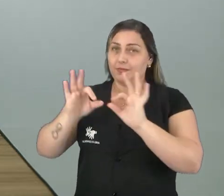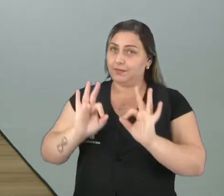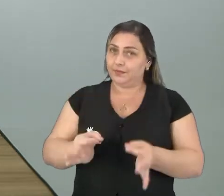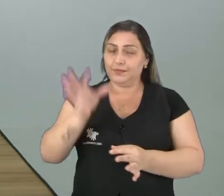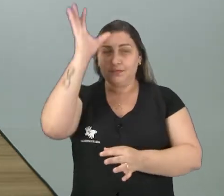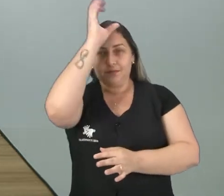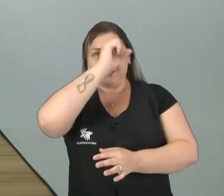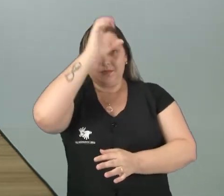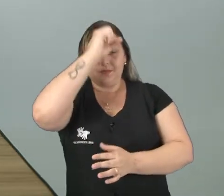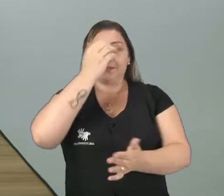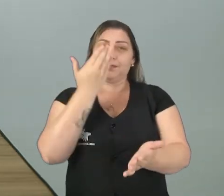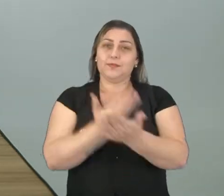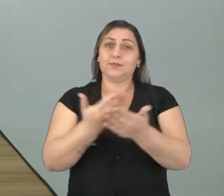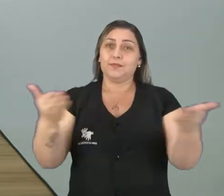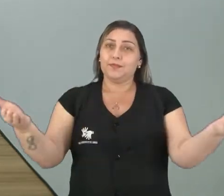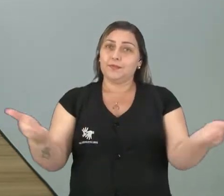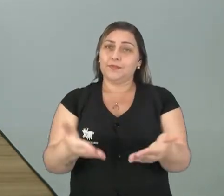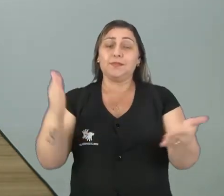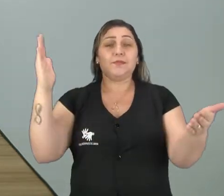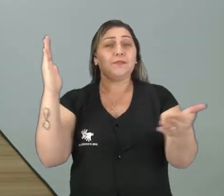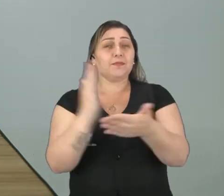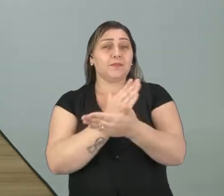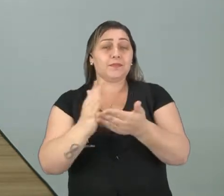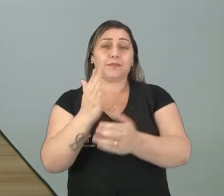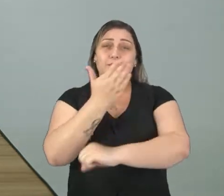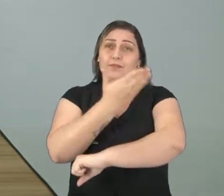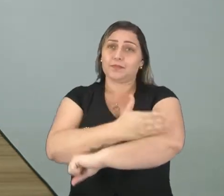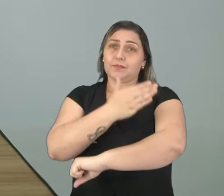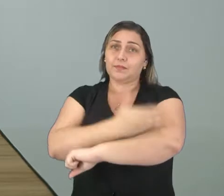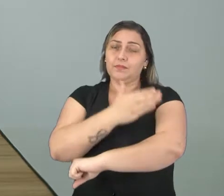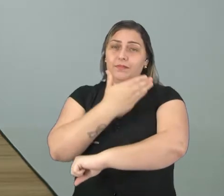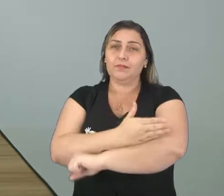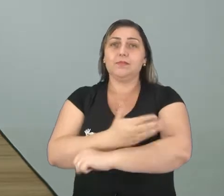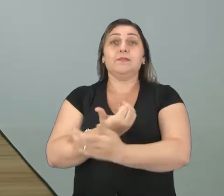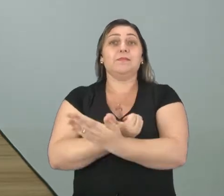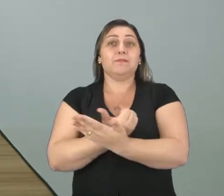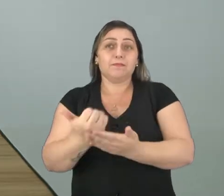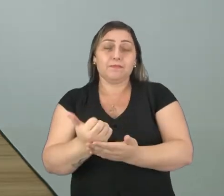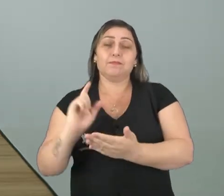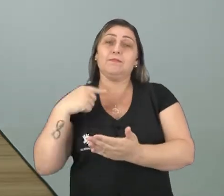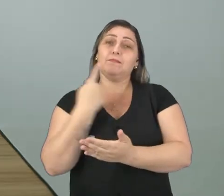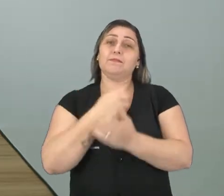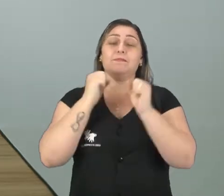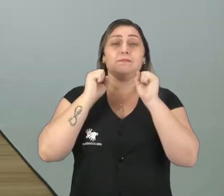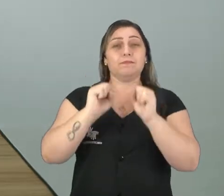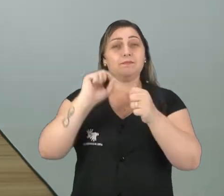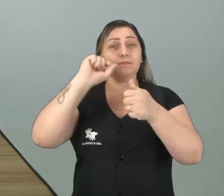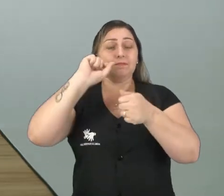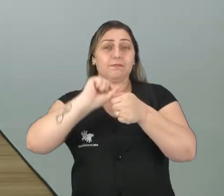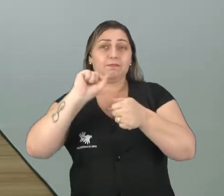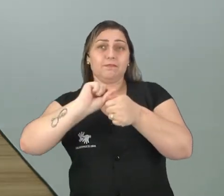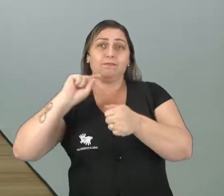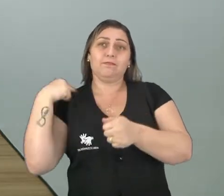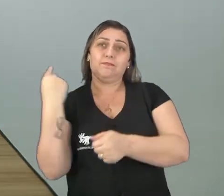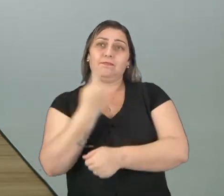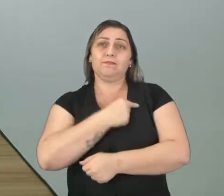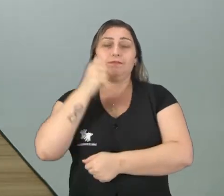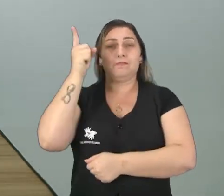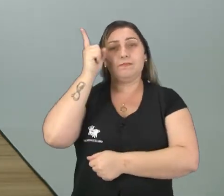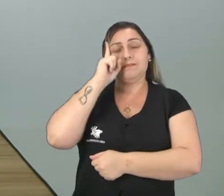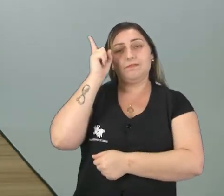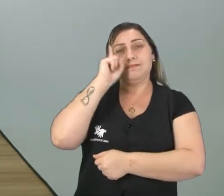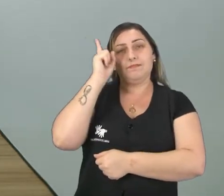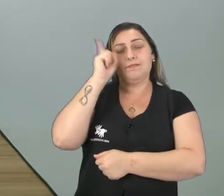certo? Aprendemos na nossa aula de hoje algumas práticas ou algumas ações que nós podemos fazer no nosso dia a